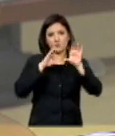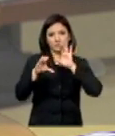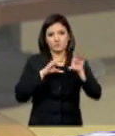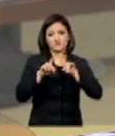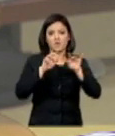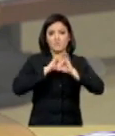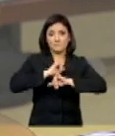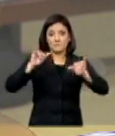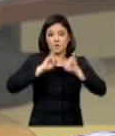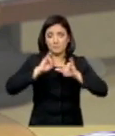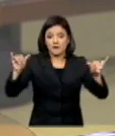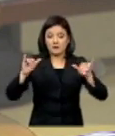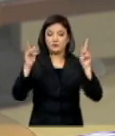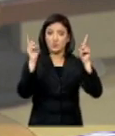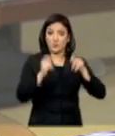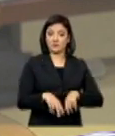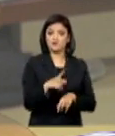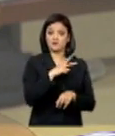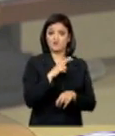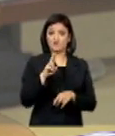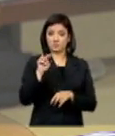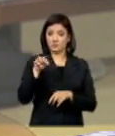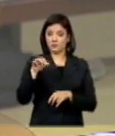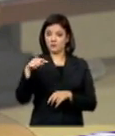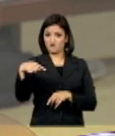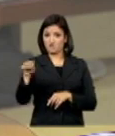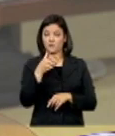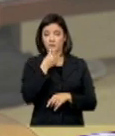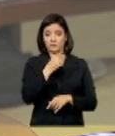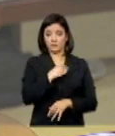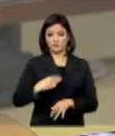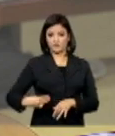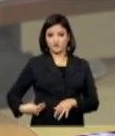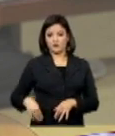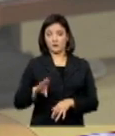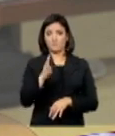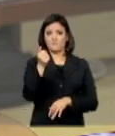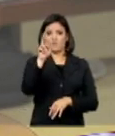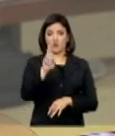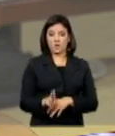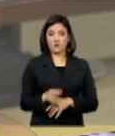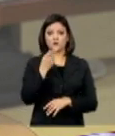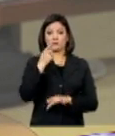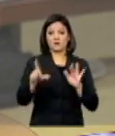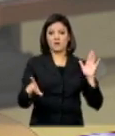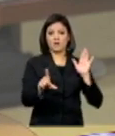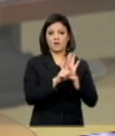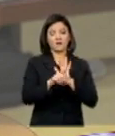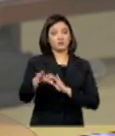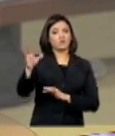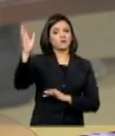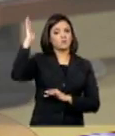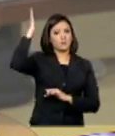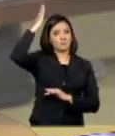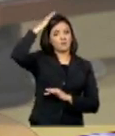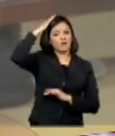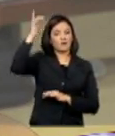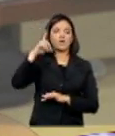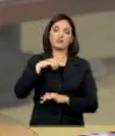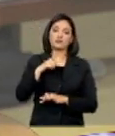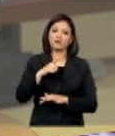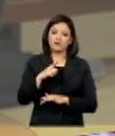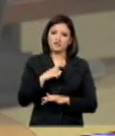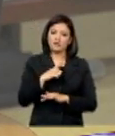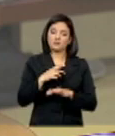privativa da união disse o excellence único jogador da u a lei do estado paraná que impõe operadora de telefone